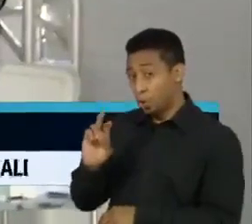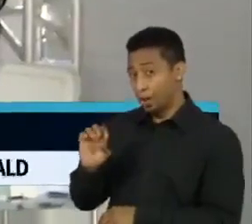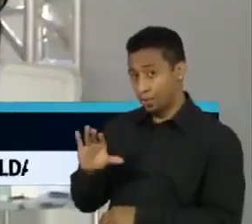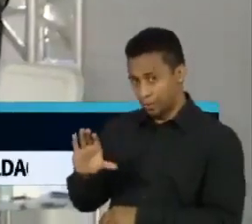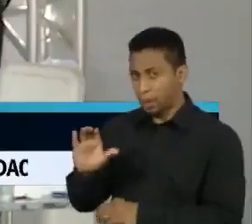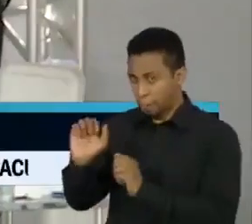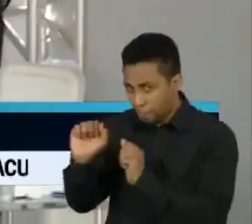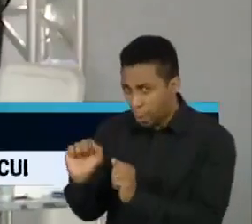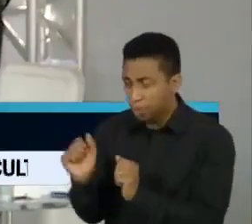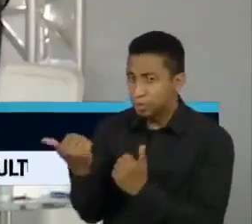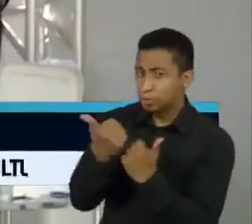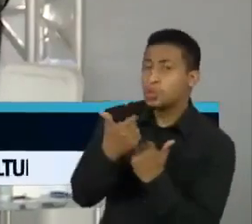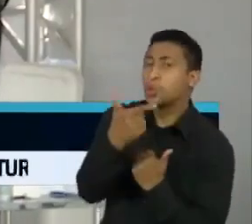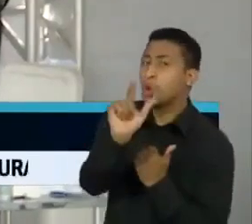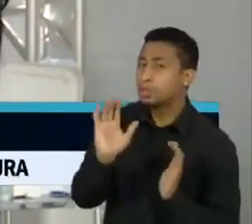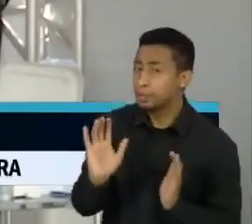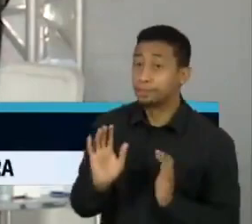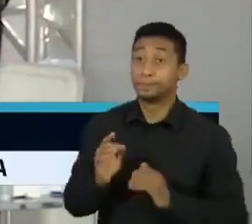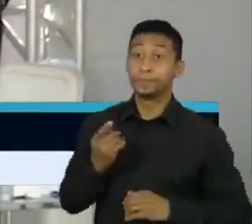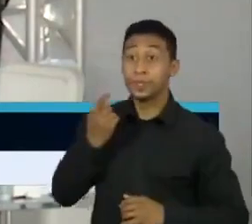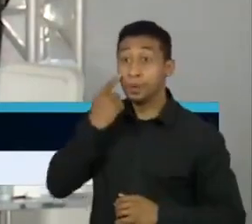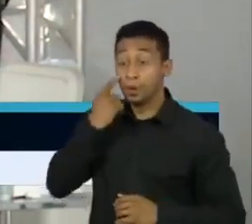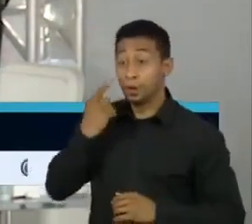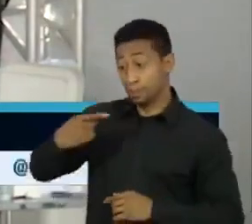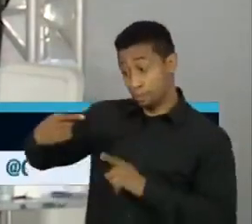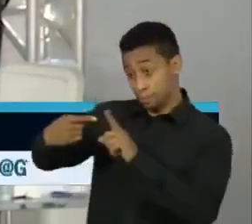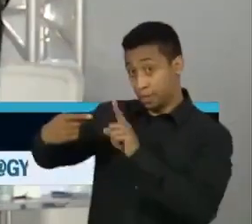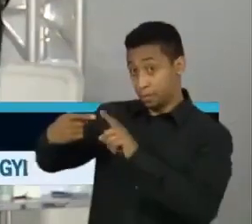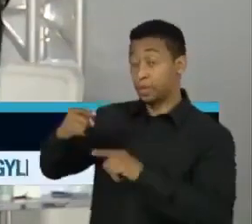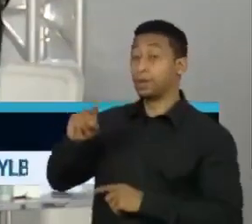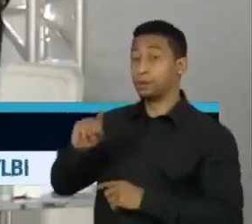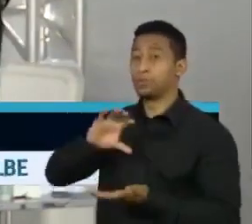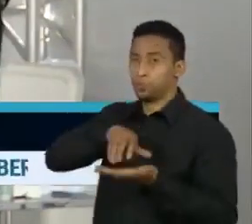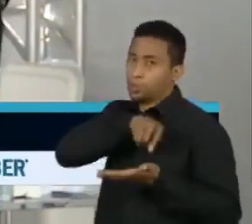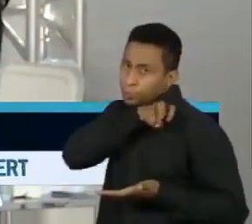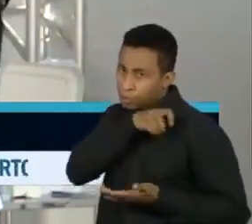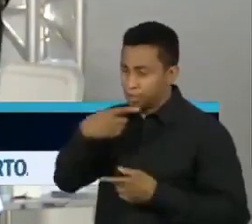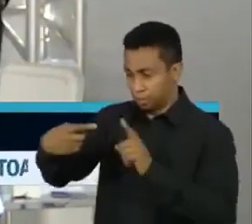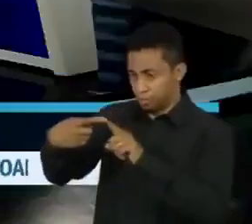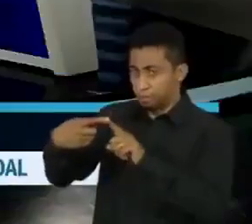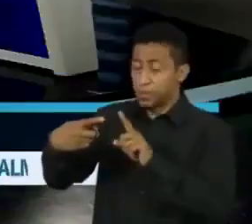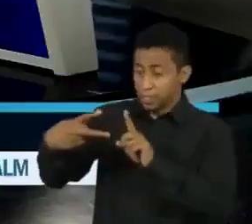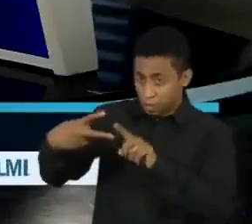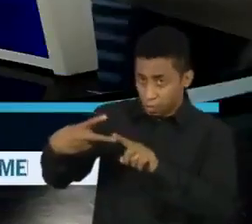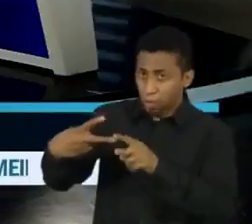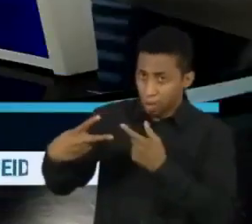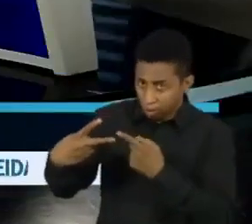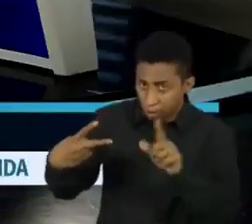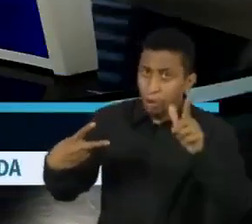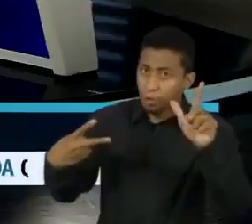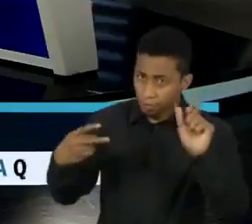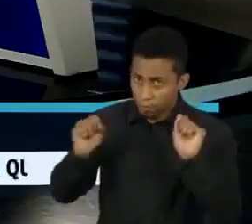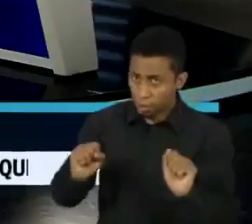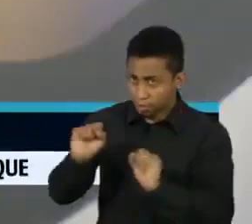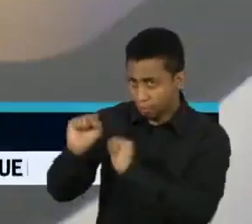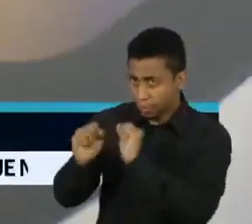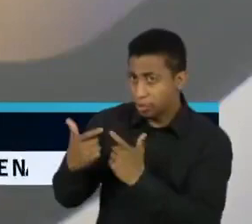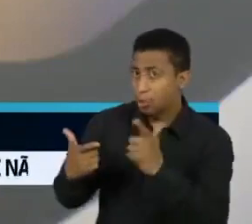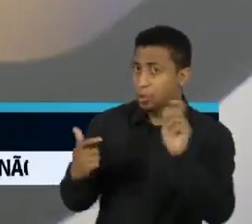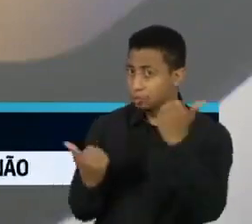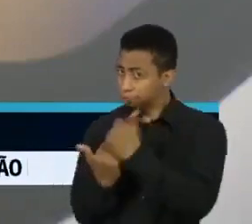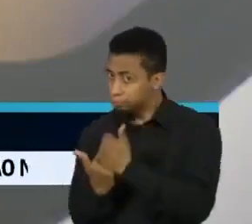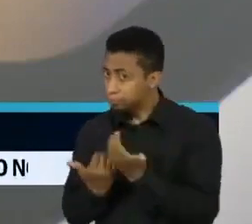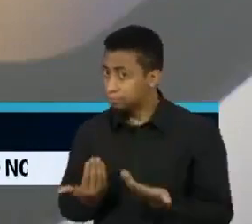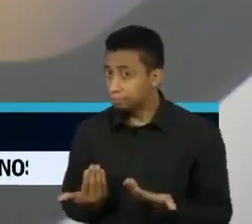eu tomei a primeira dose da Corona vá que eu queria saber se eu posso tomar a segunda dose de outro fabricante Olha a resposta o